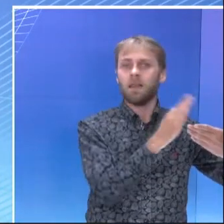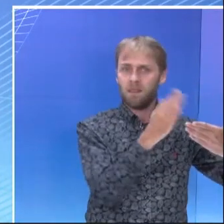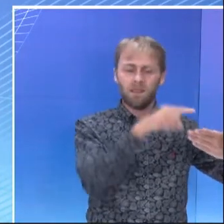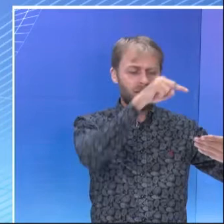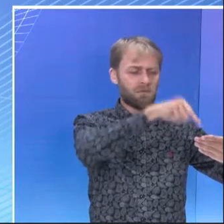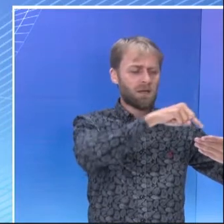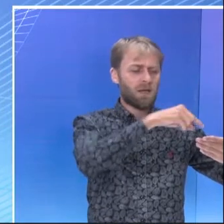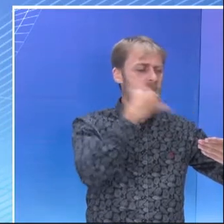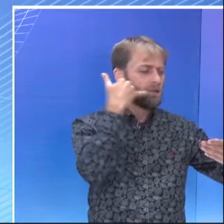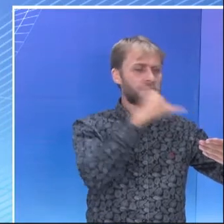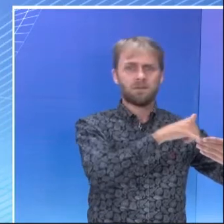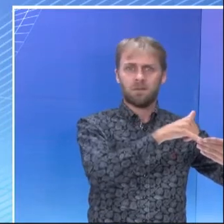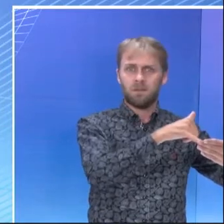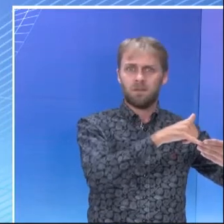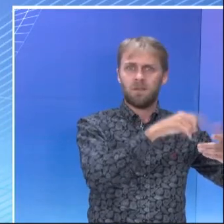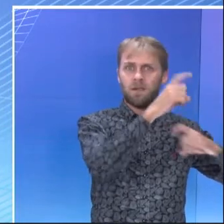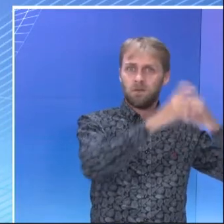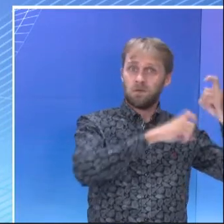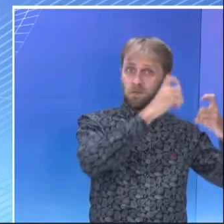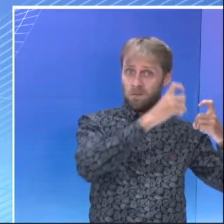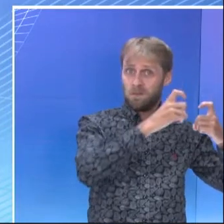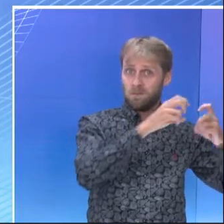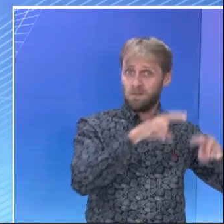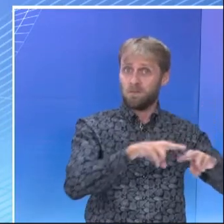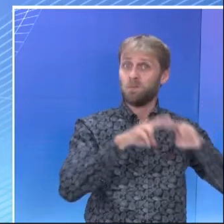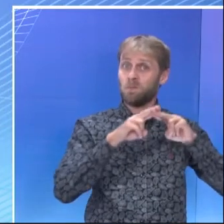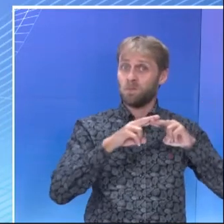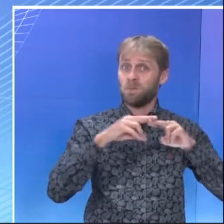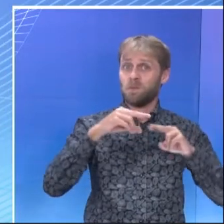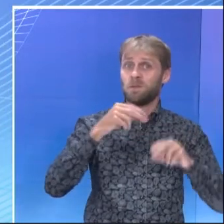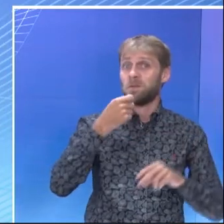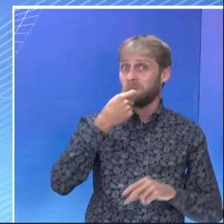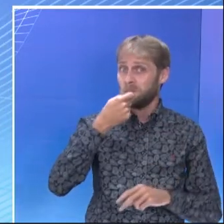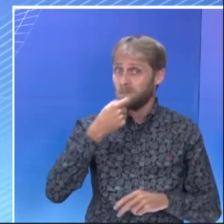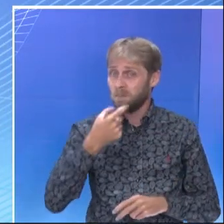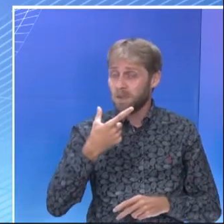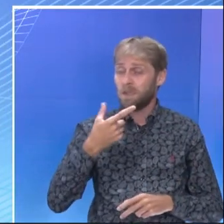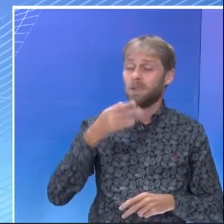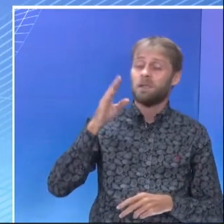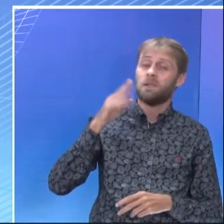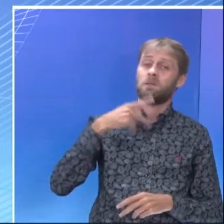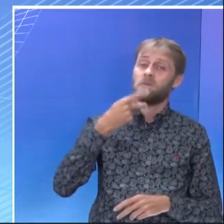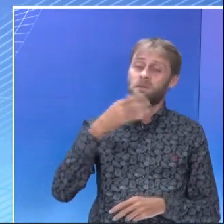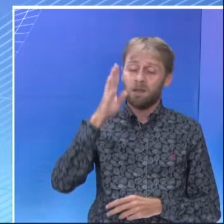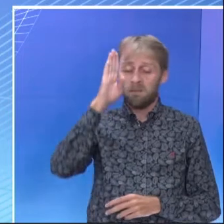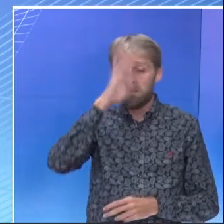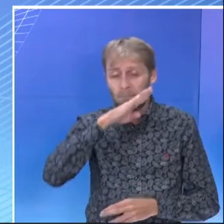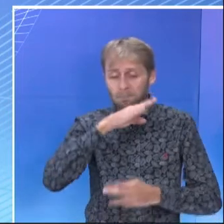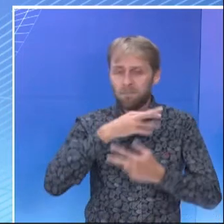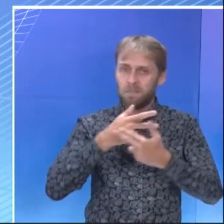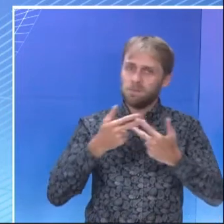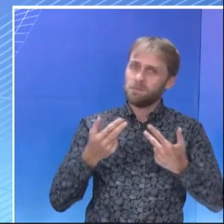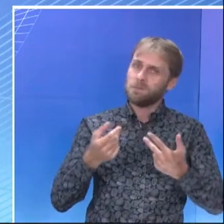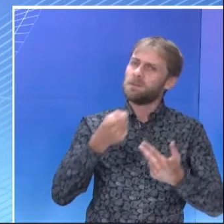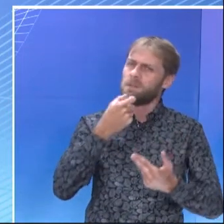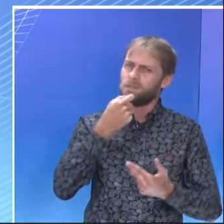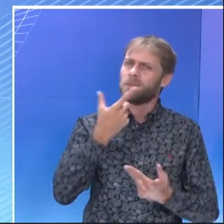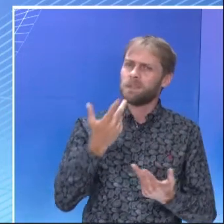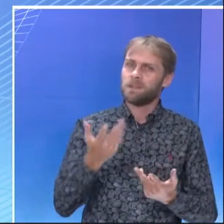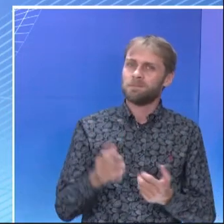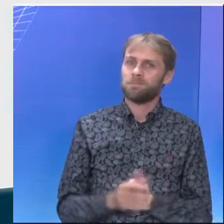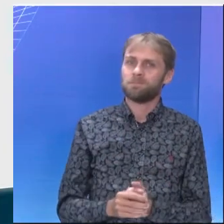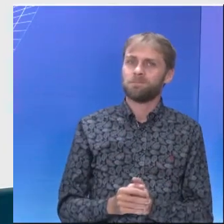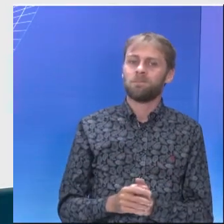é uma crítica, é uma sátira a alguma situação? Então, com certeza está satirizando alguma coisa. Né?